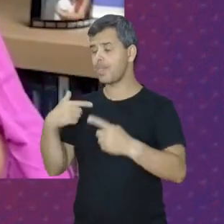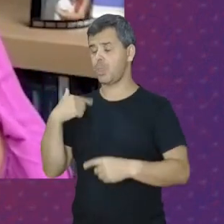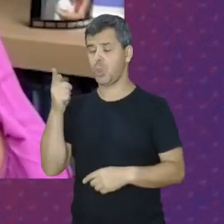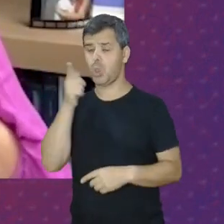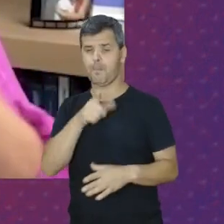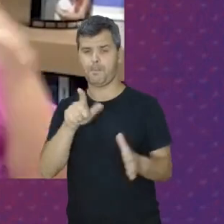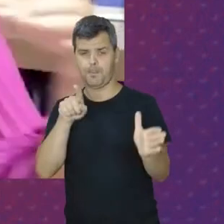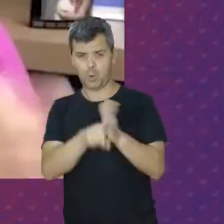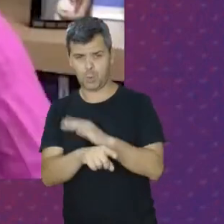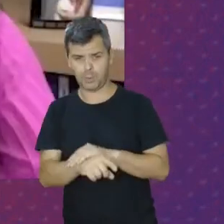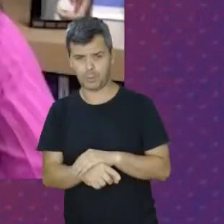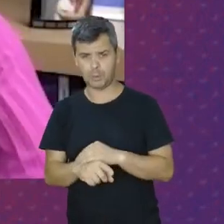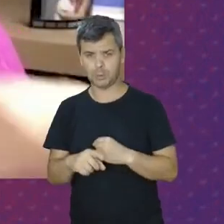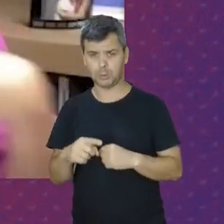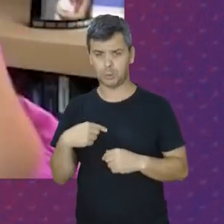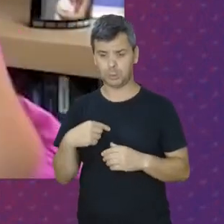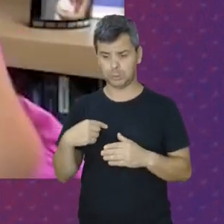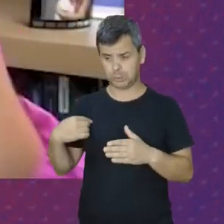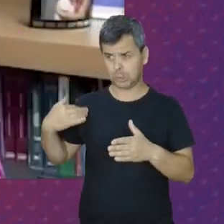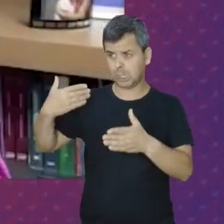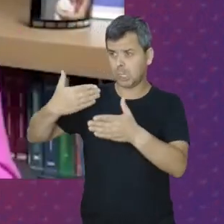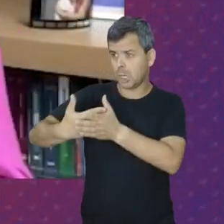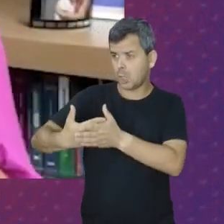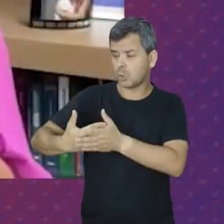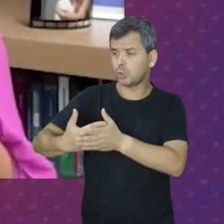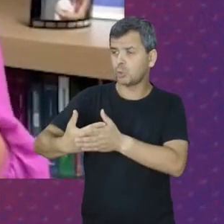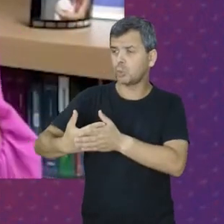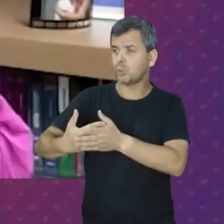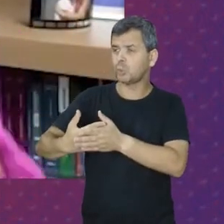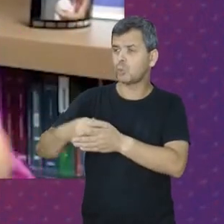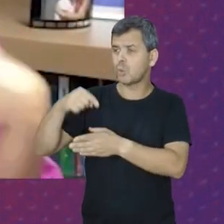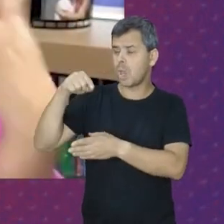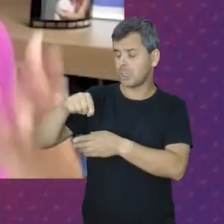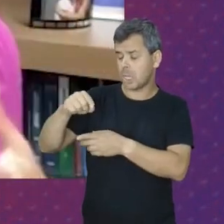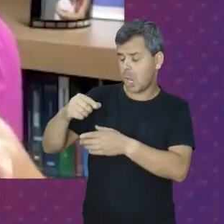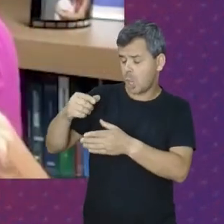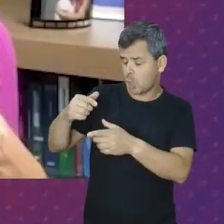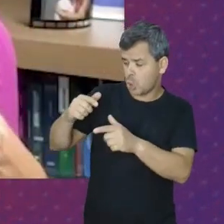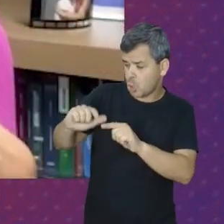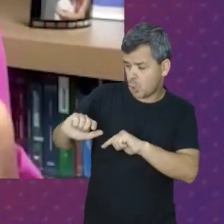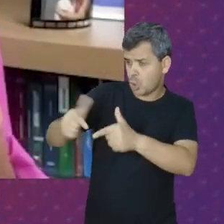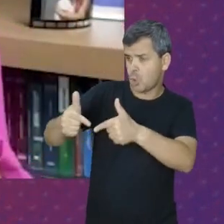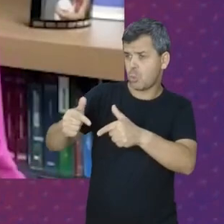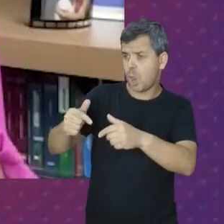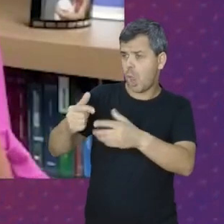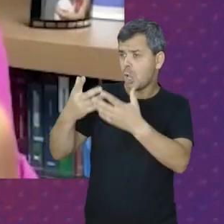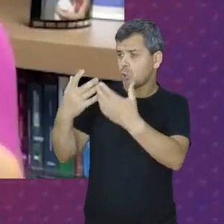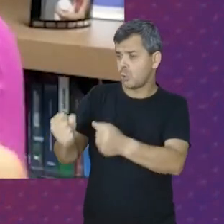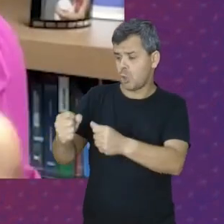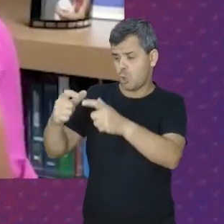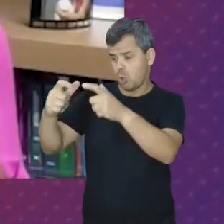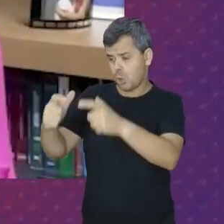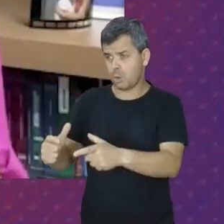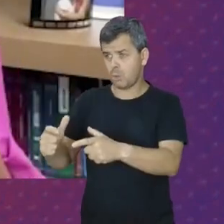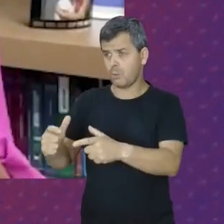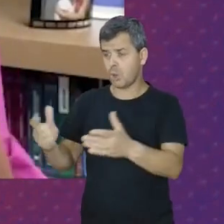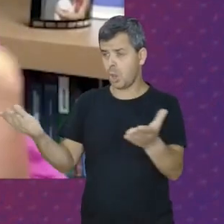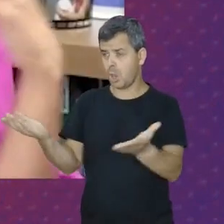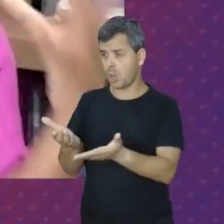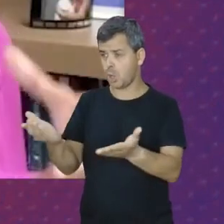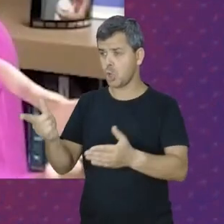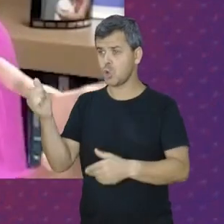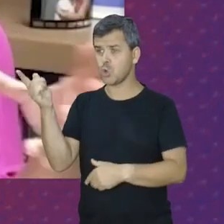se pergunta se nos anos todos de história, essa luta para ocupar esse espaço, e só agora a